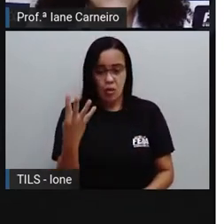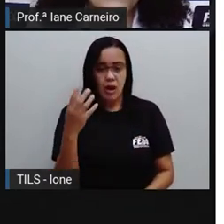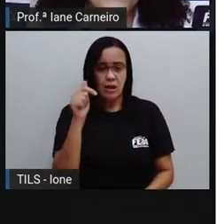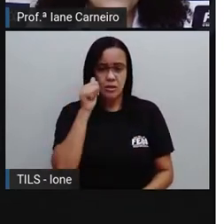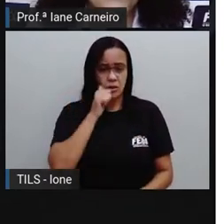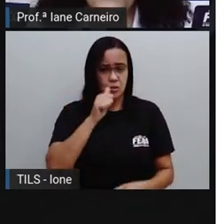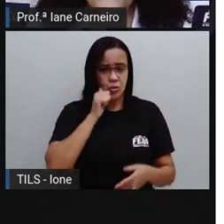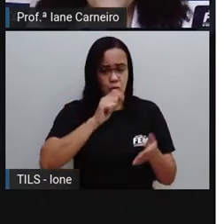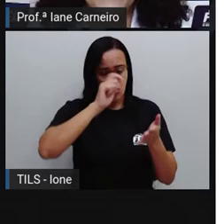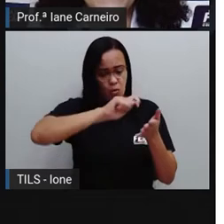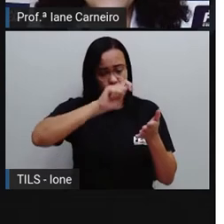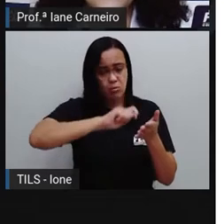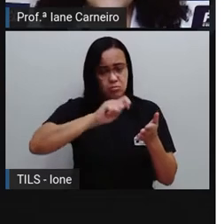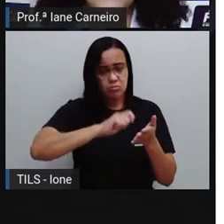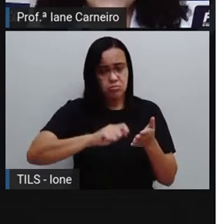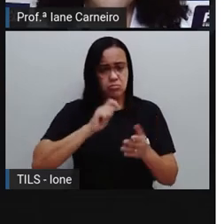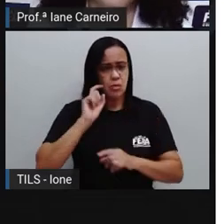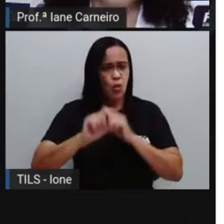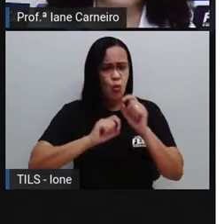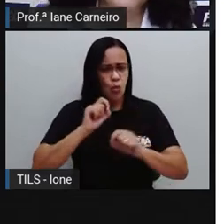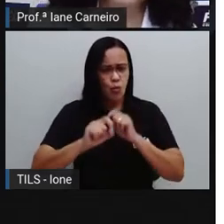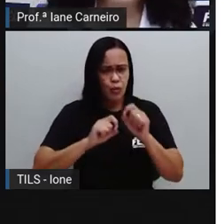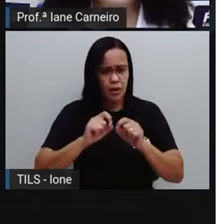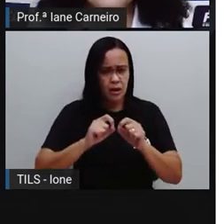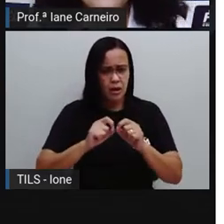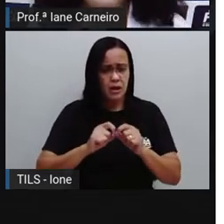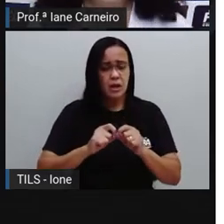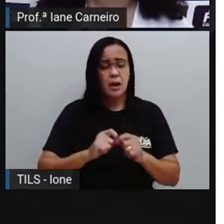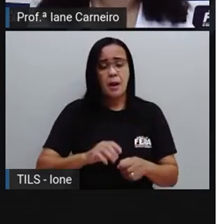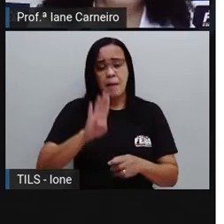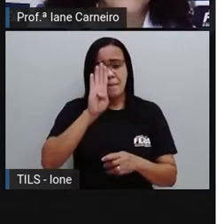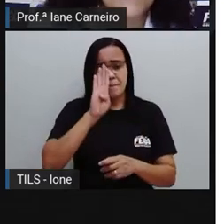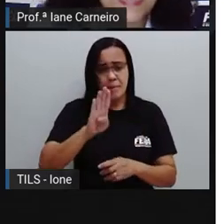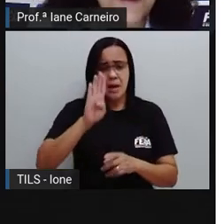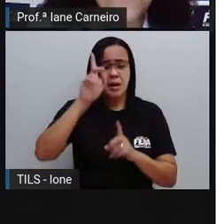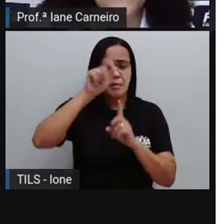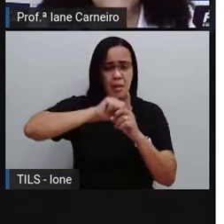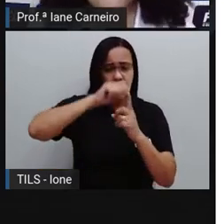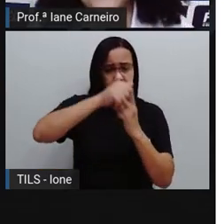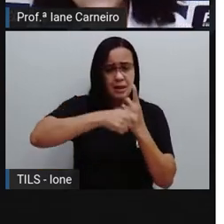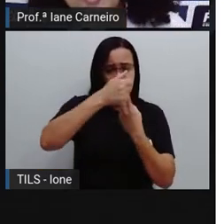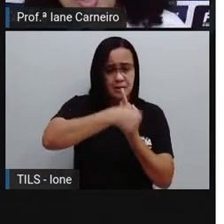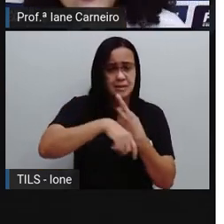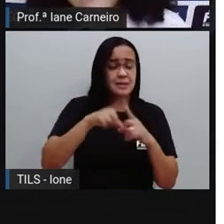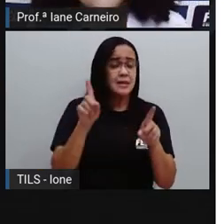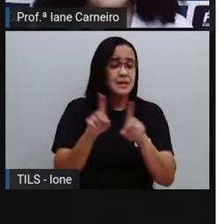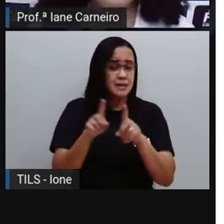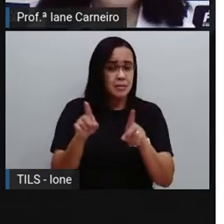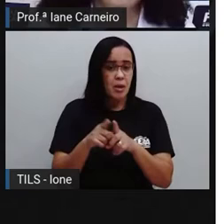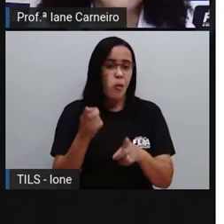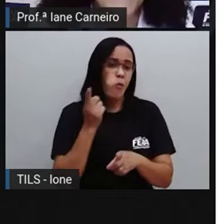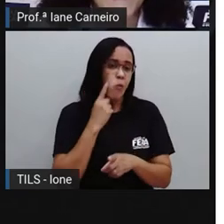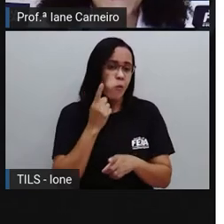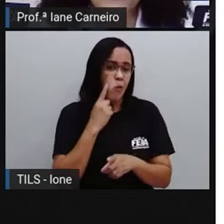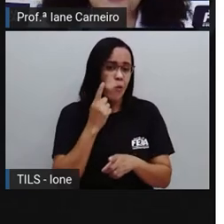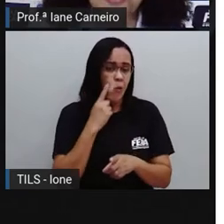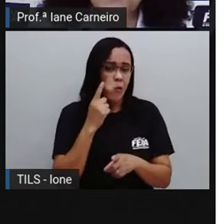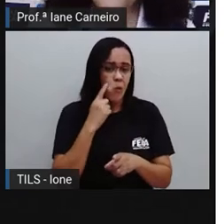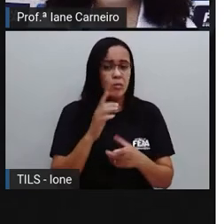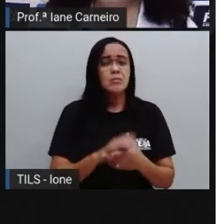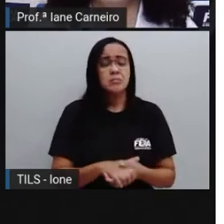assim ó como com ver se escreve banana e bala bigode e